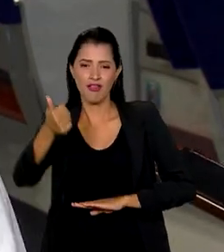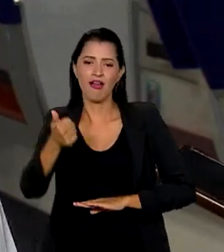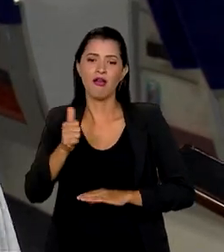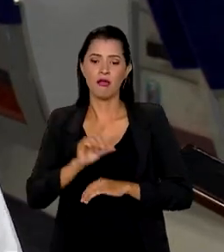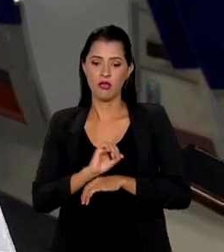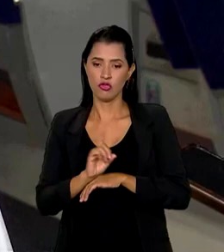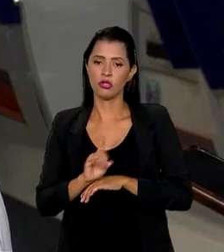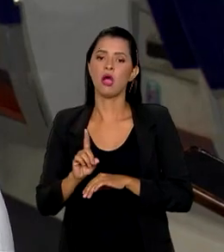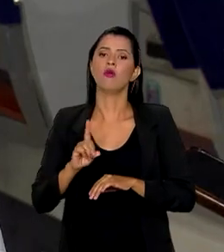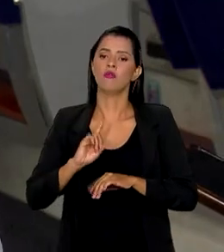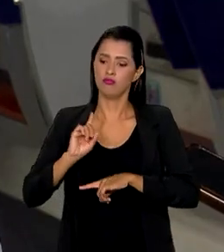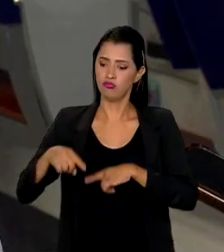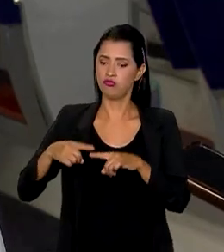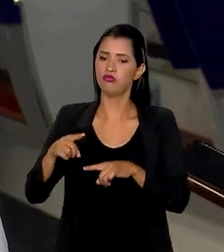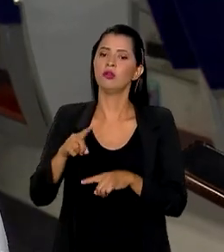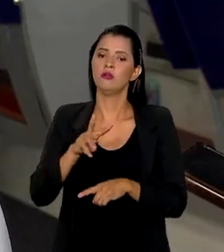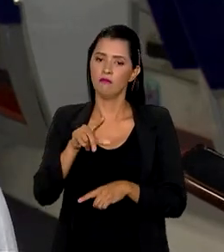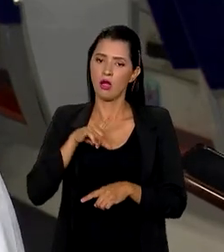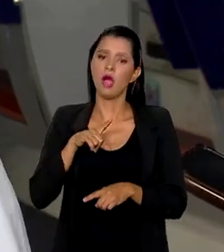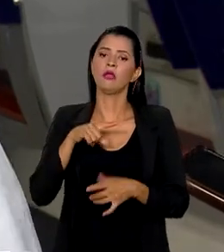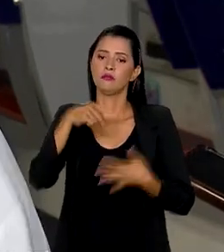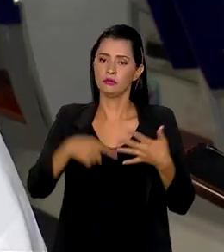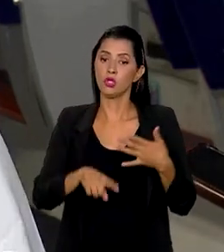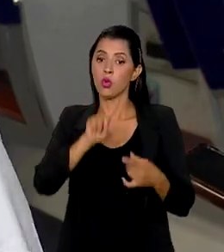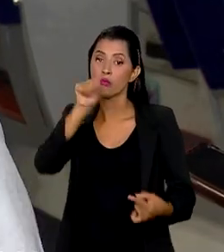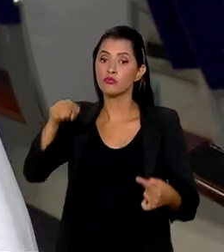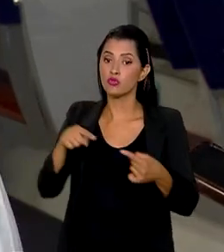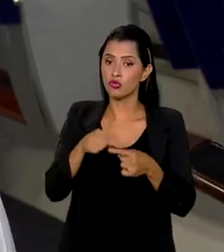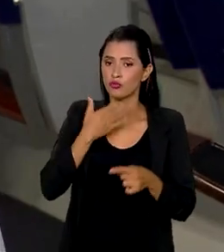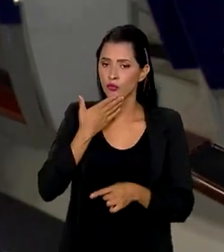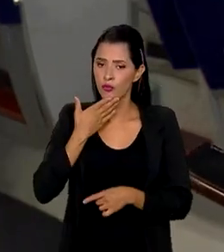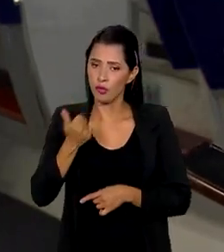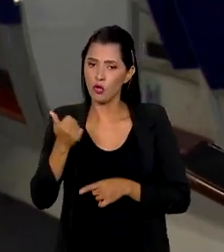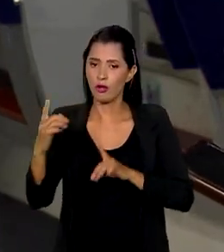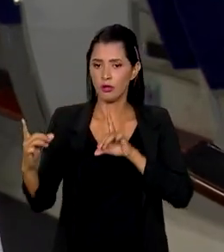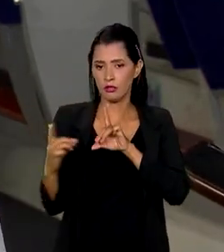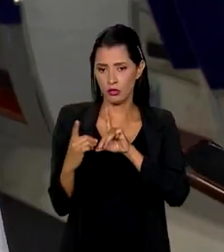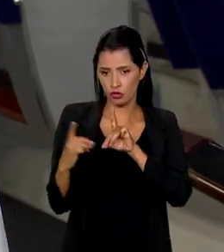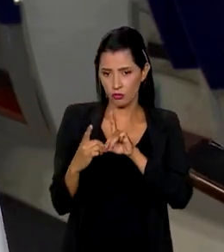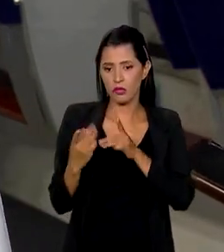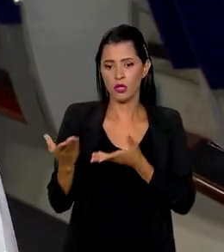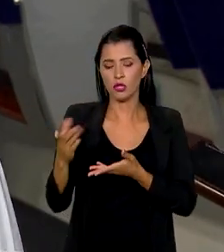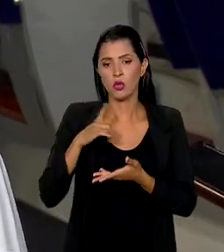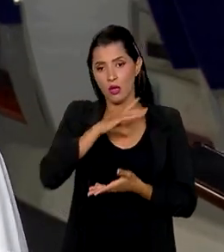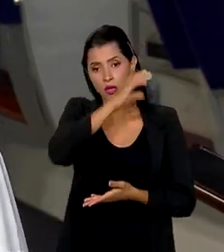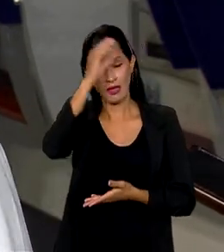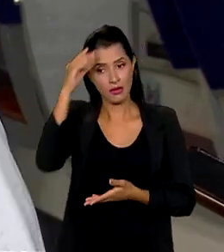digital. Todas essas ações têm o objetivo de melhorar o atendimento ao cliente da Caixa.